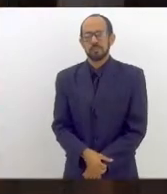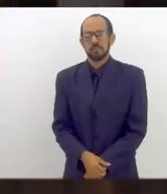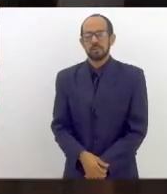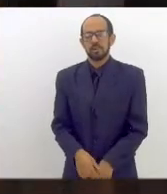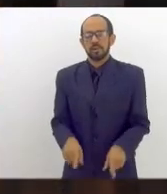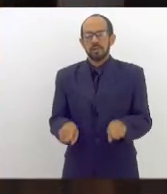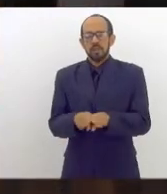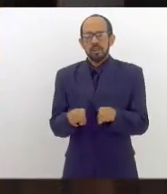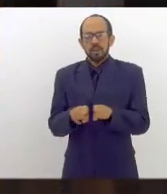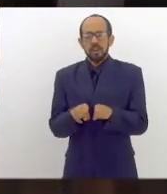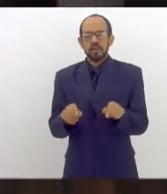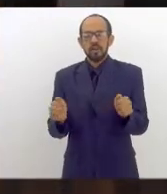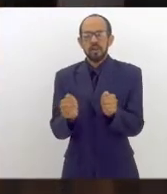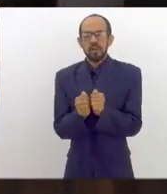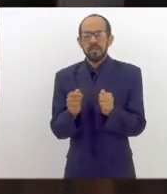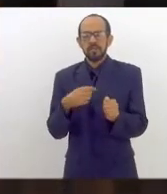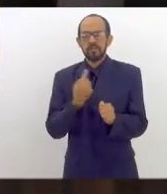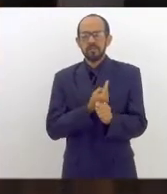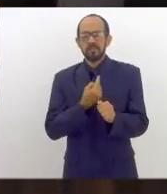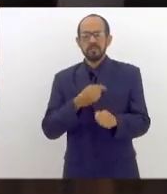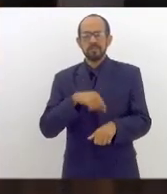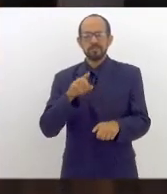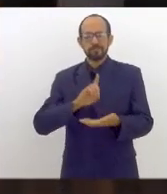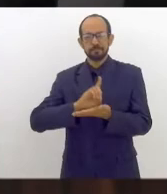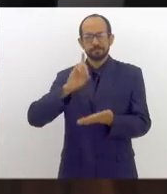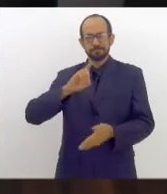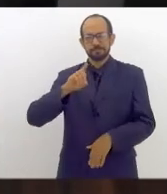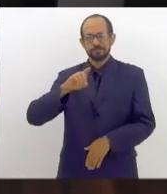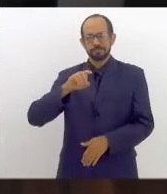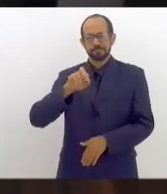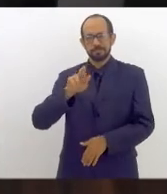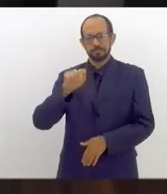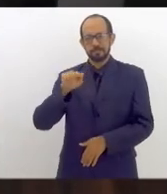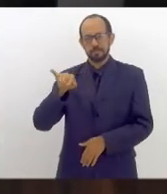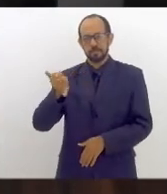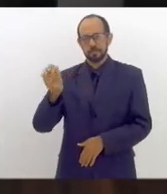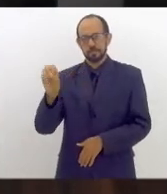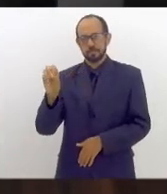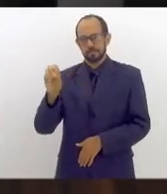também para estar conosco a mesa Doutor Ricardo Cardoso por favor